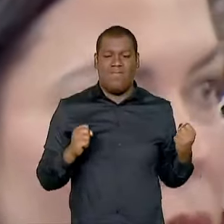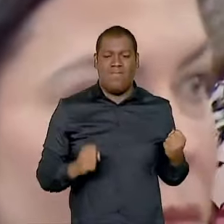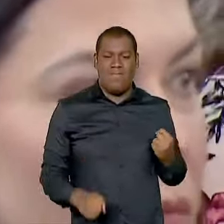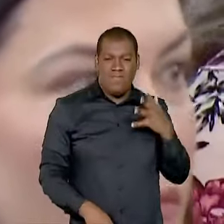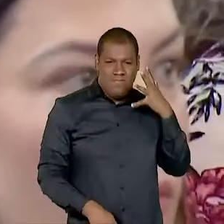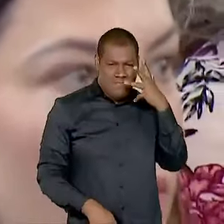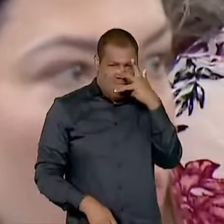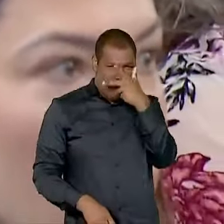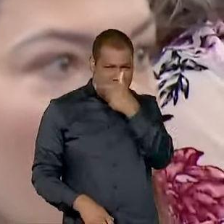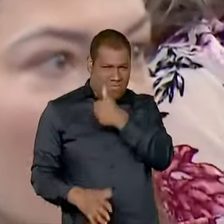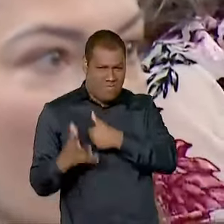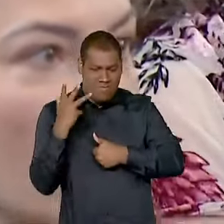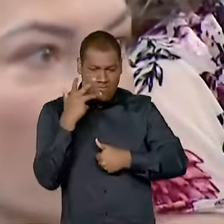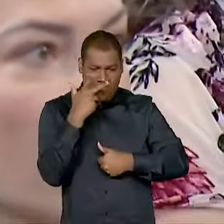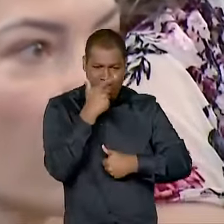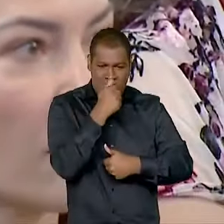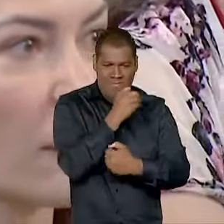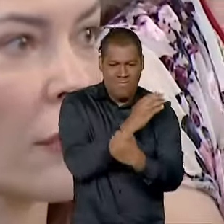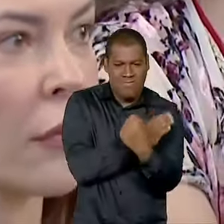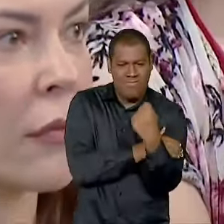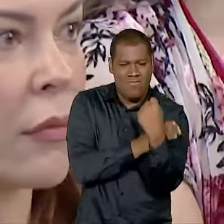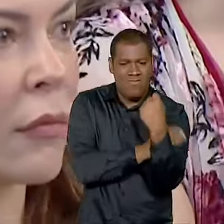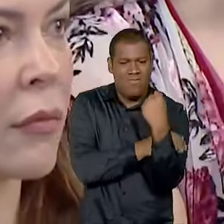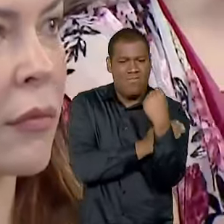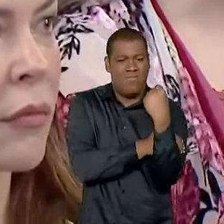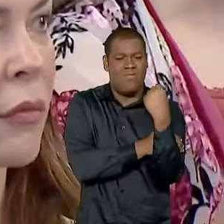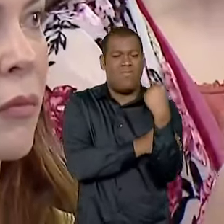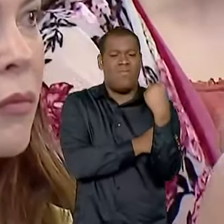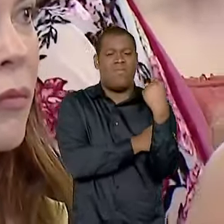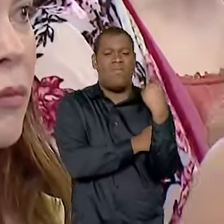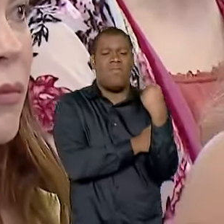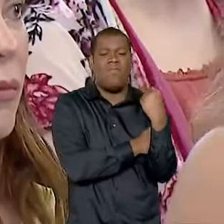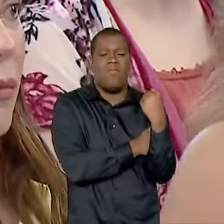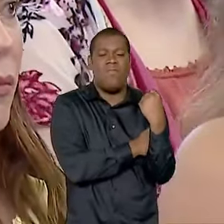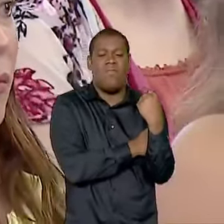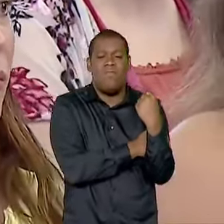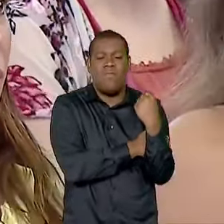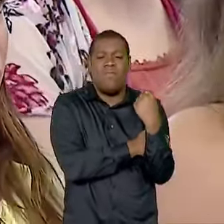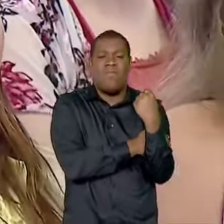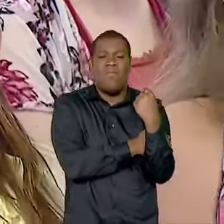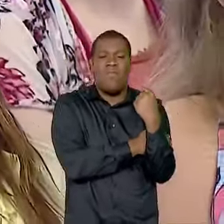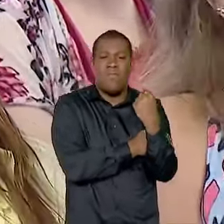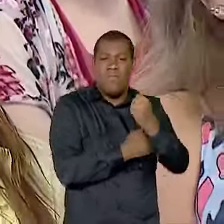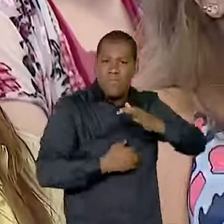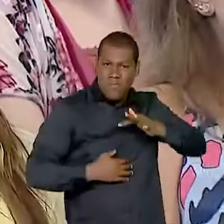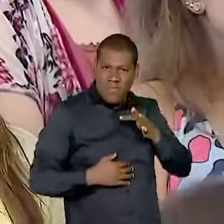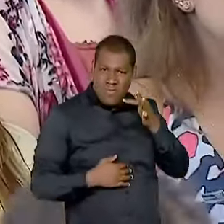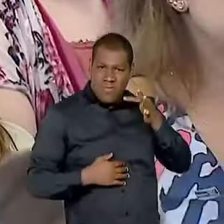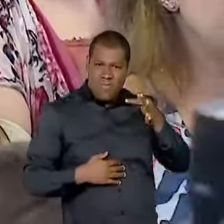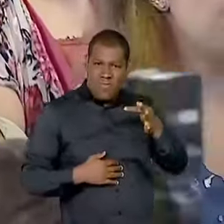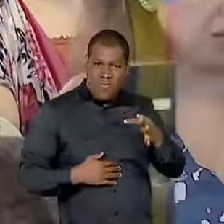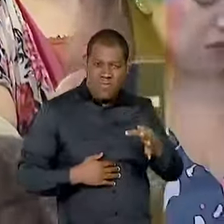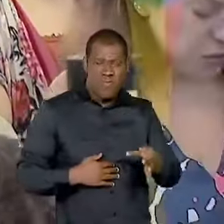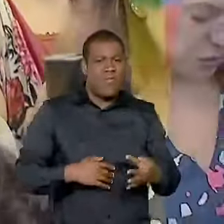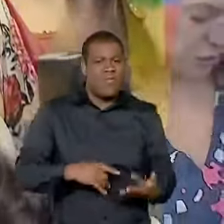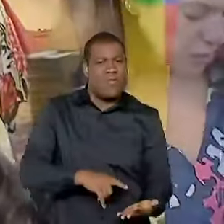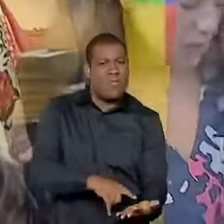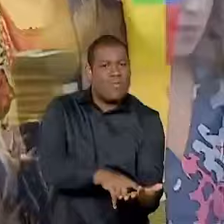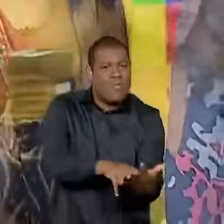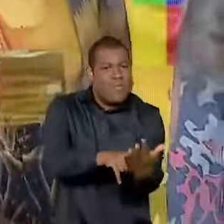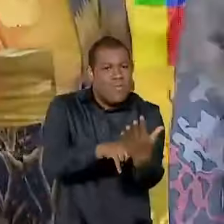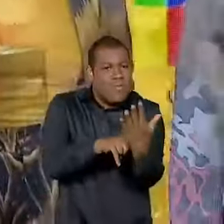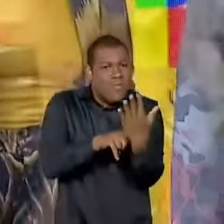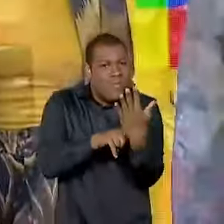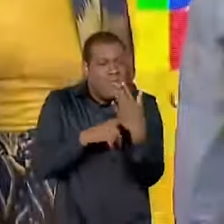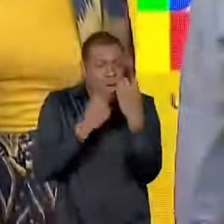natureza. És belo, és forte, impávido, colosso. Se teu